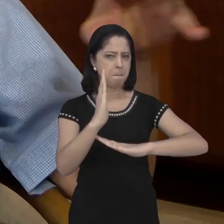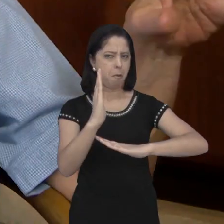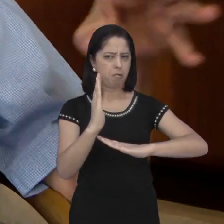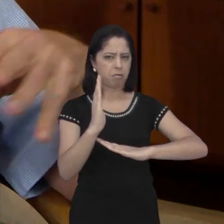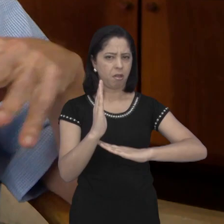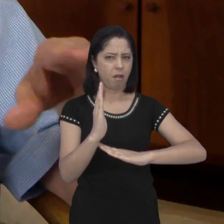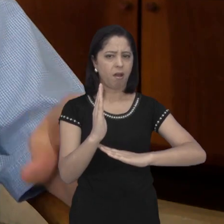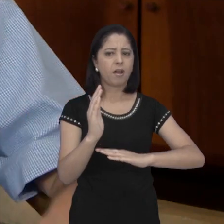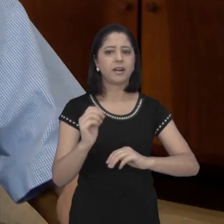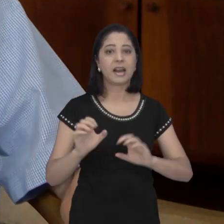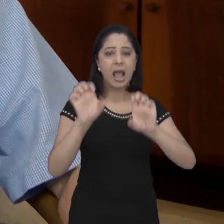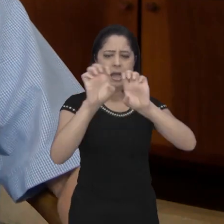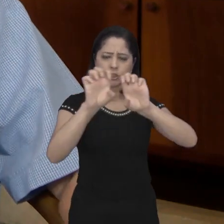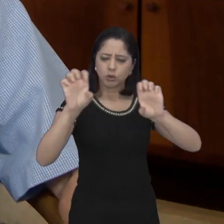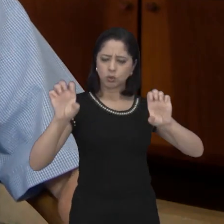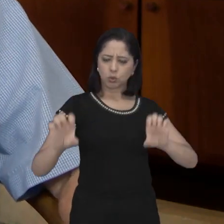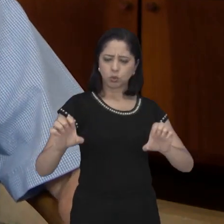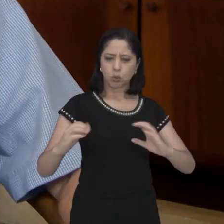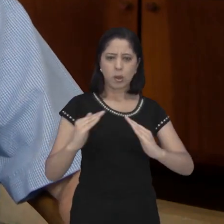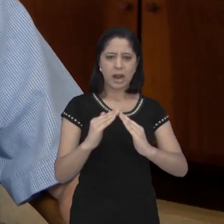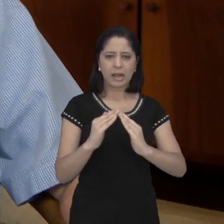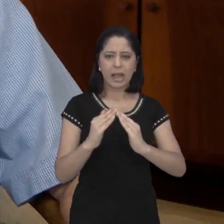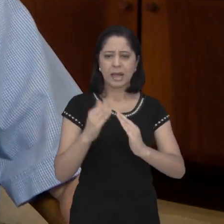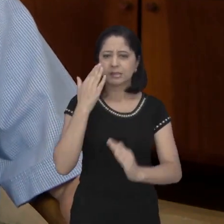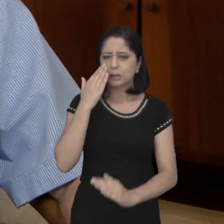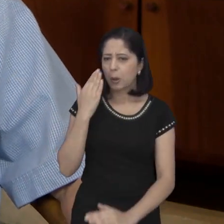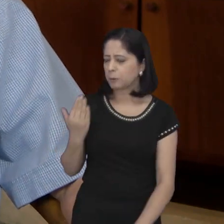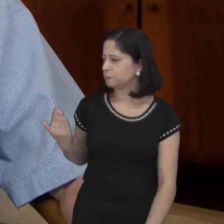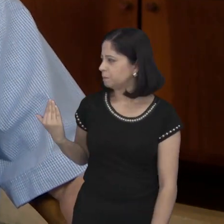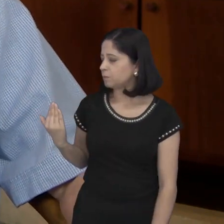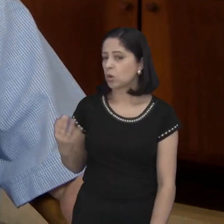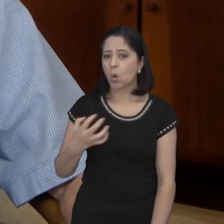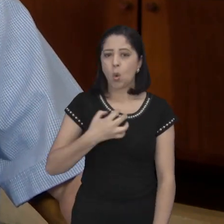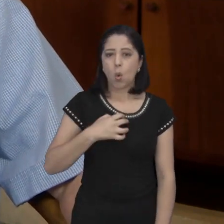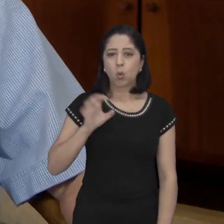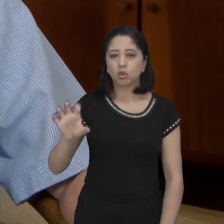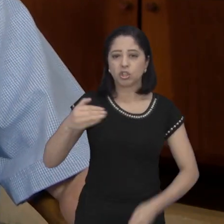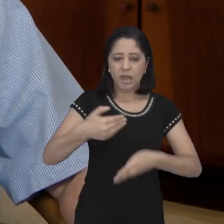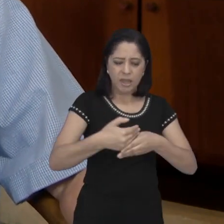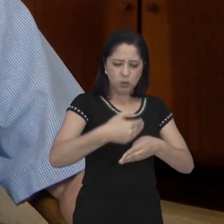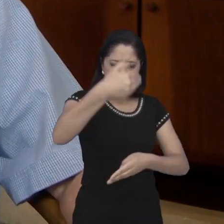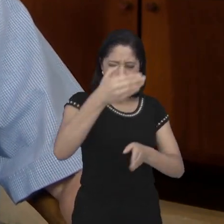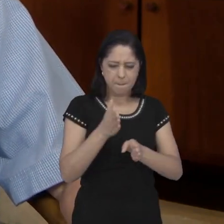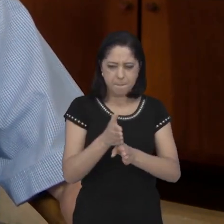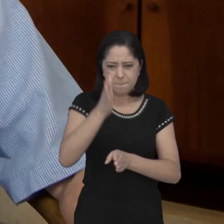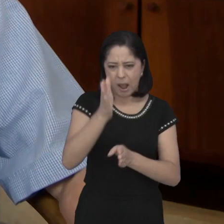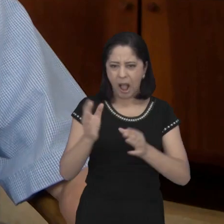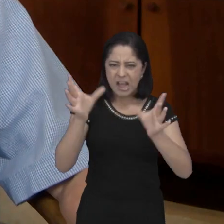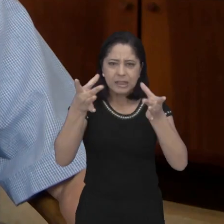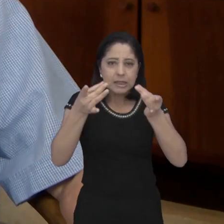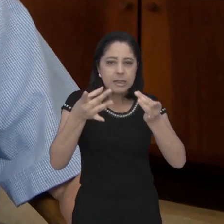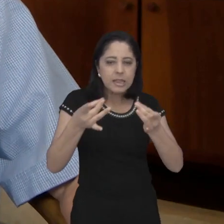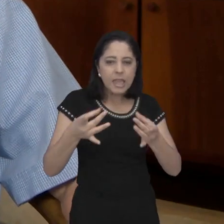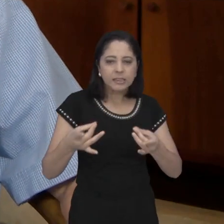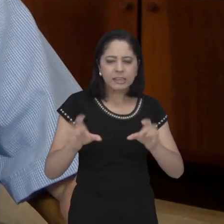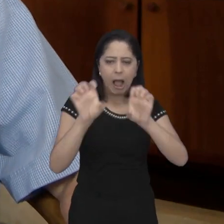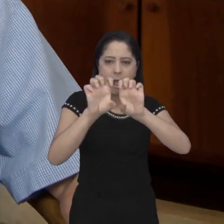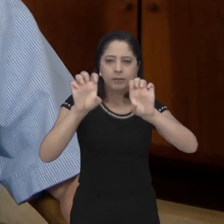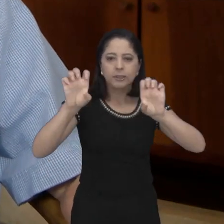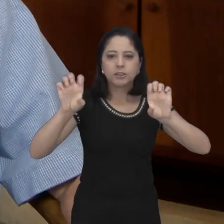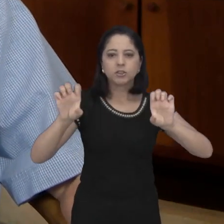o desenho estrutural, era uma coisa que inclusive a gente procurava, de certa forma, se aproximar,